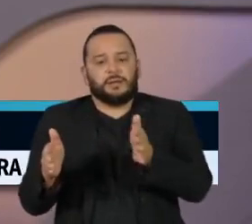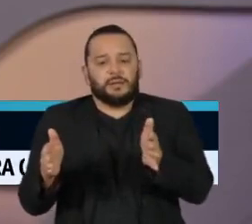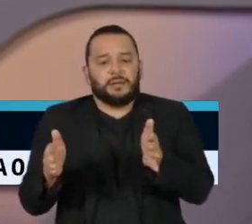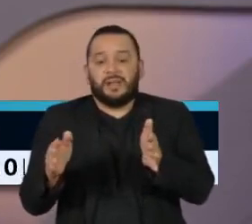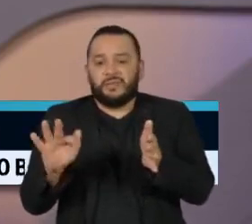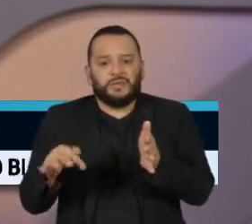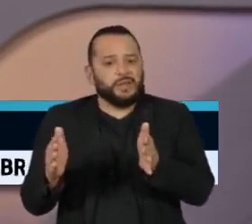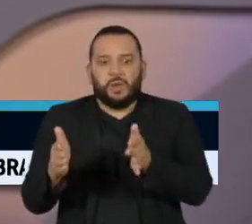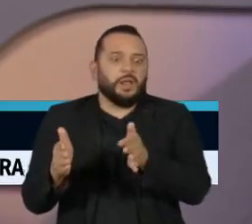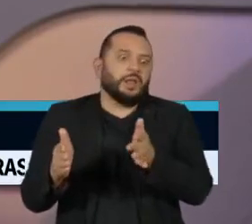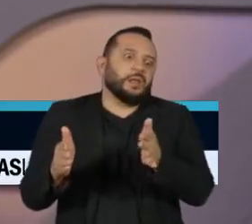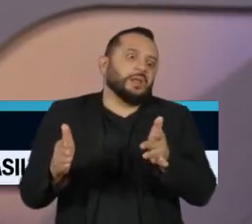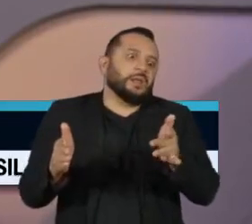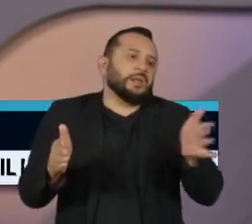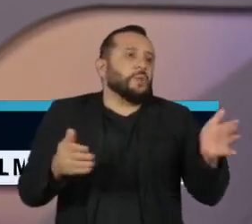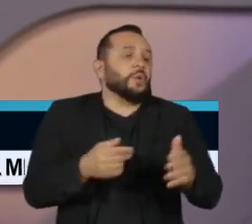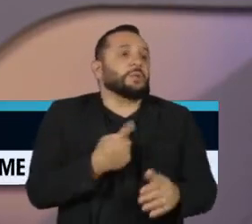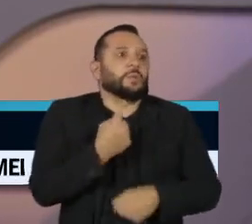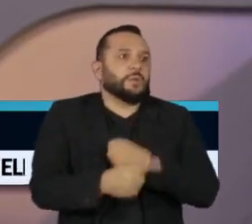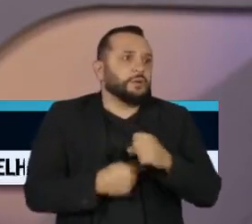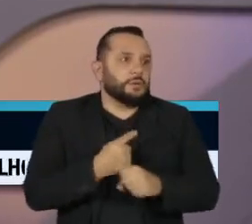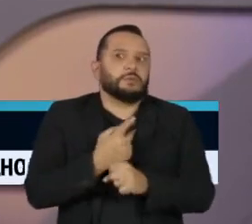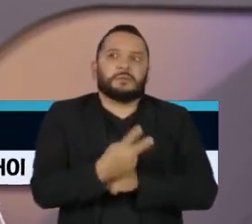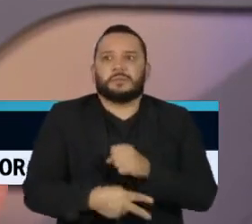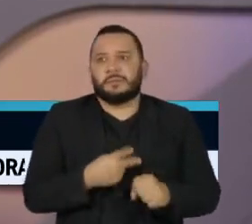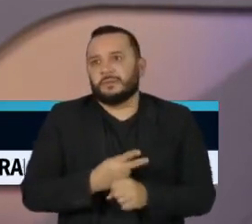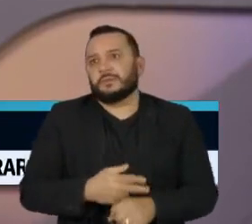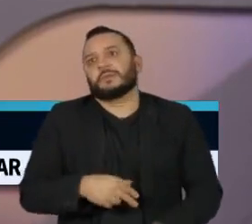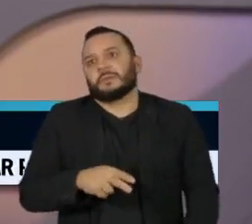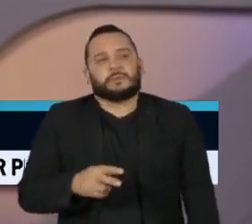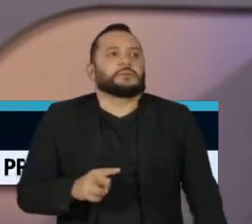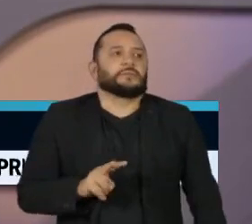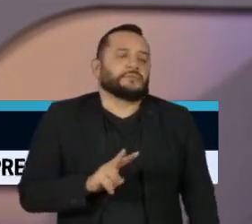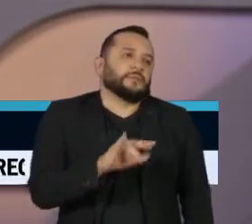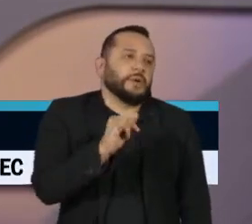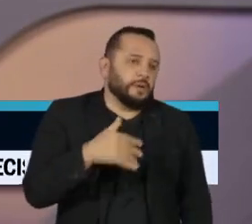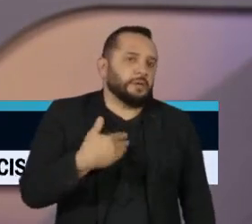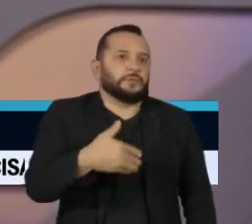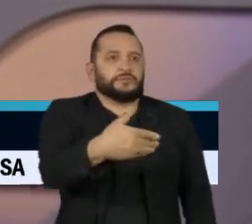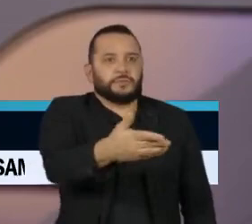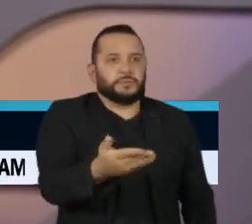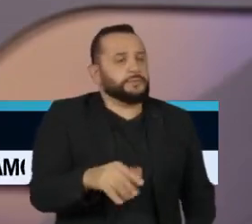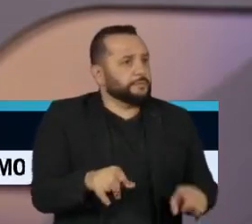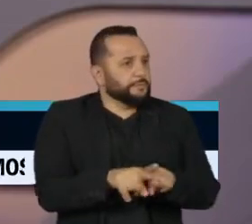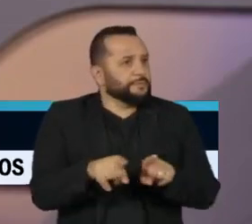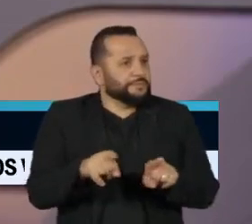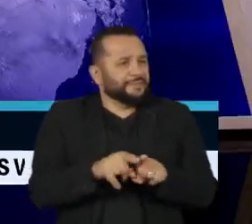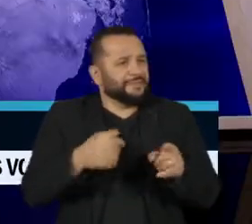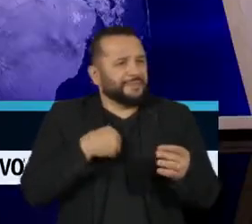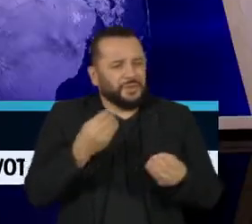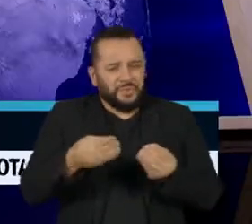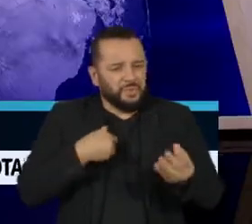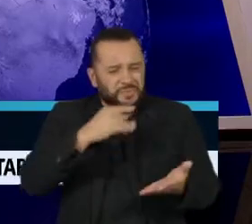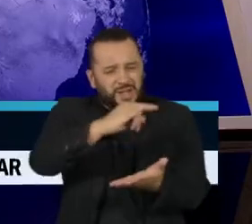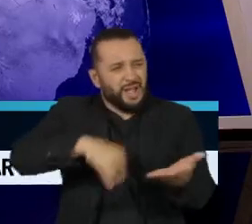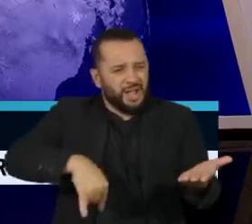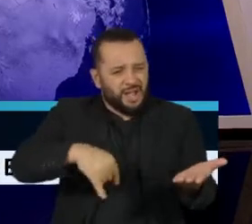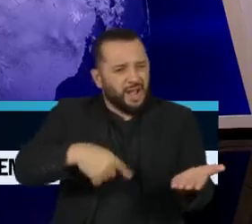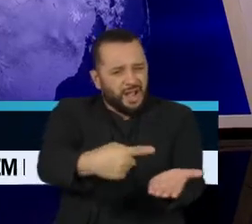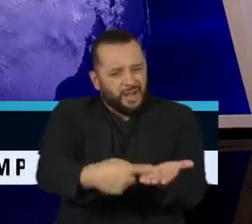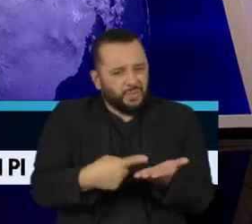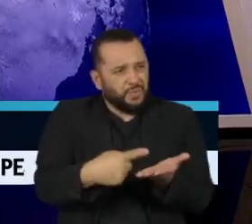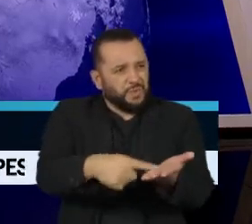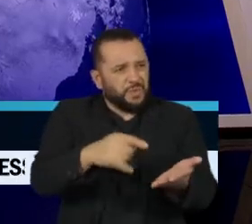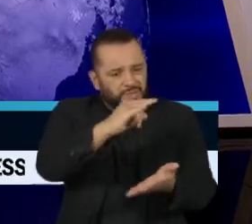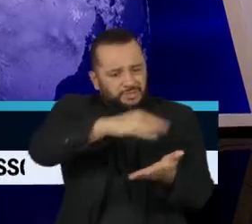Daqui a pouco a gente vai estar em um ano, dois anos e a guerra vai continuar. Uhum. E esse tipo de ação controversa, né? Onde você faz um